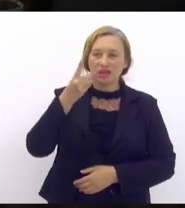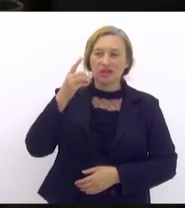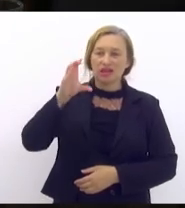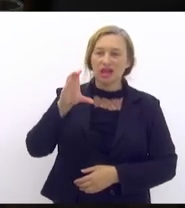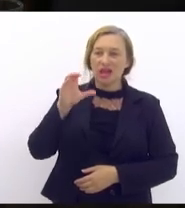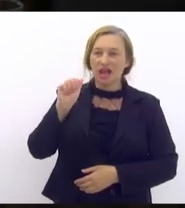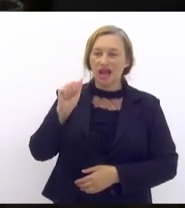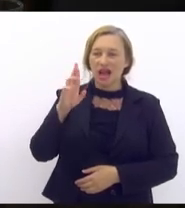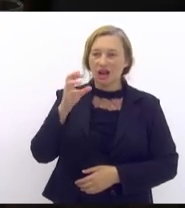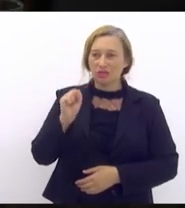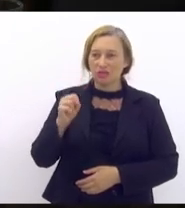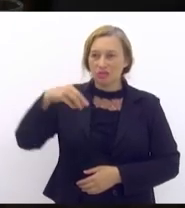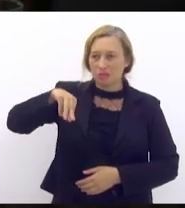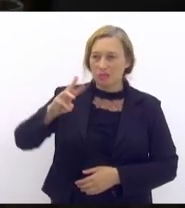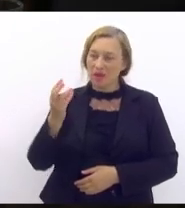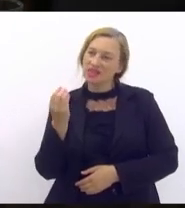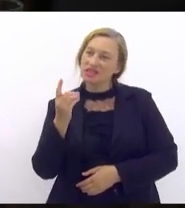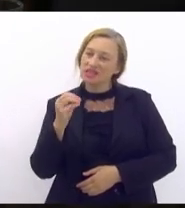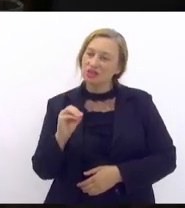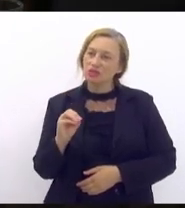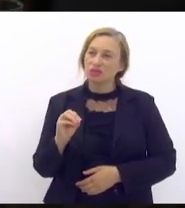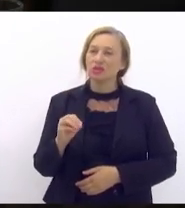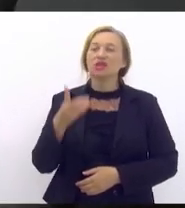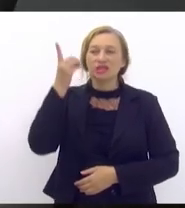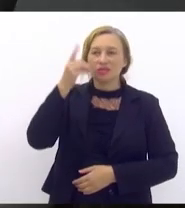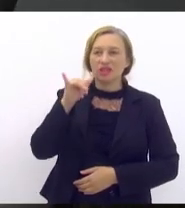Macedo. Deputado Yuri.